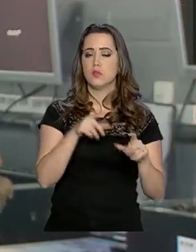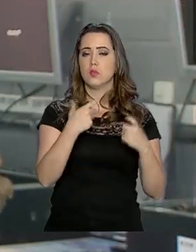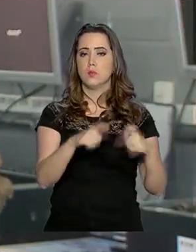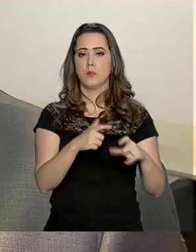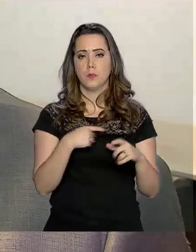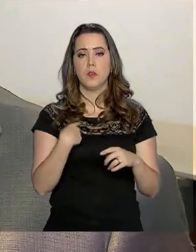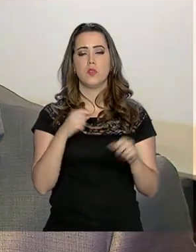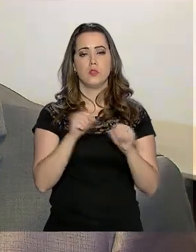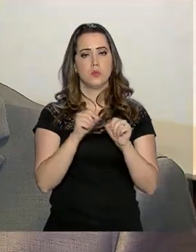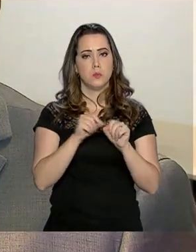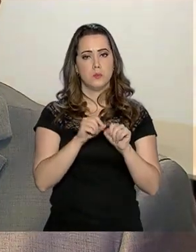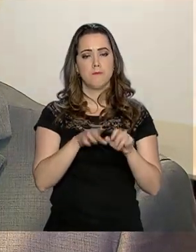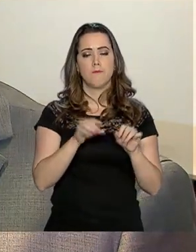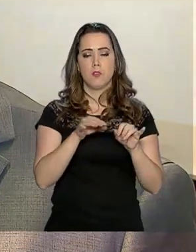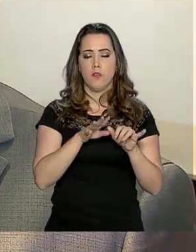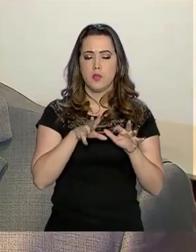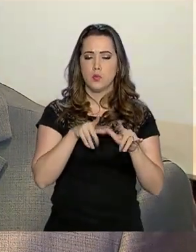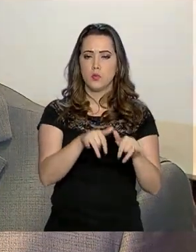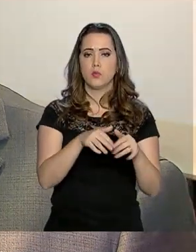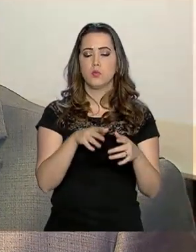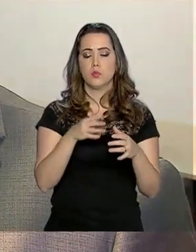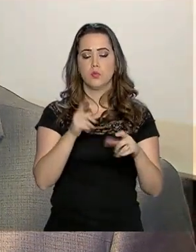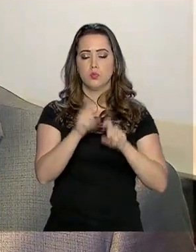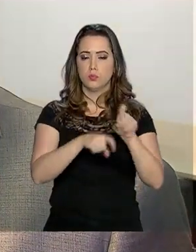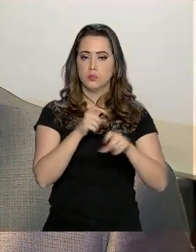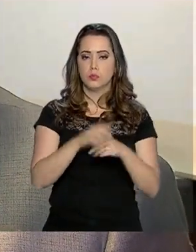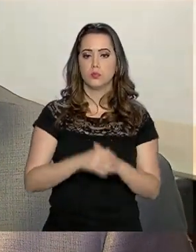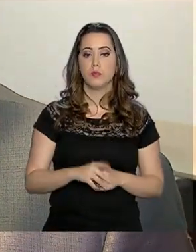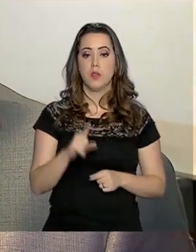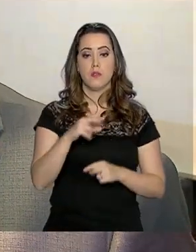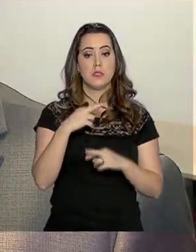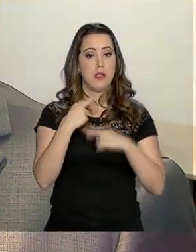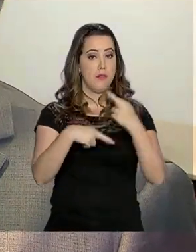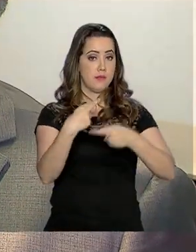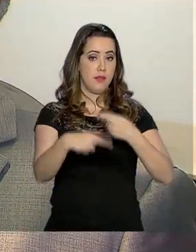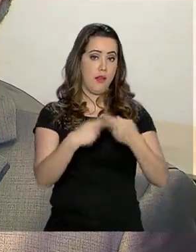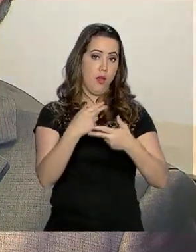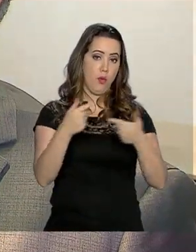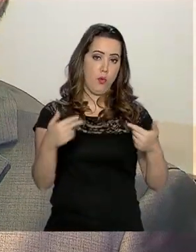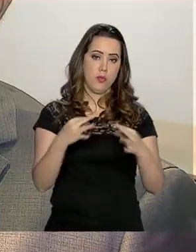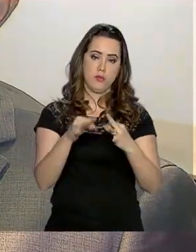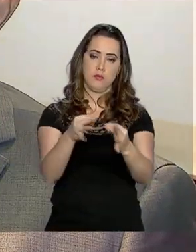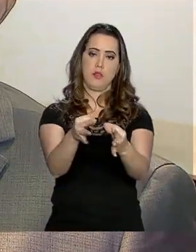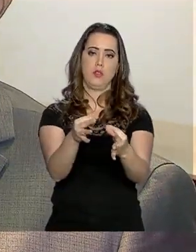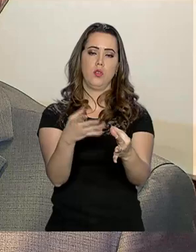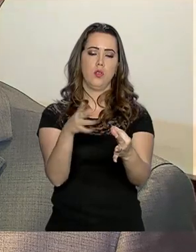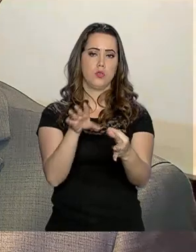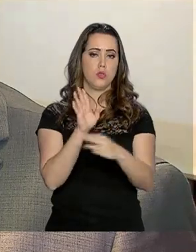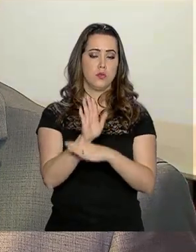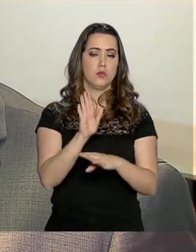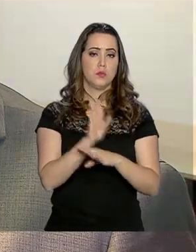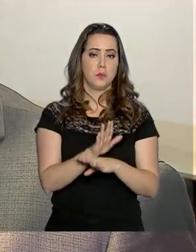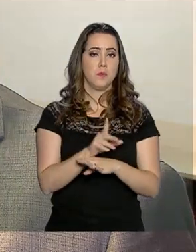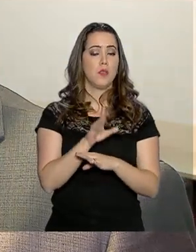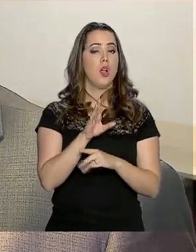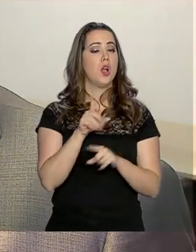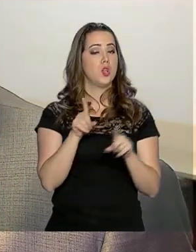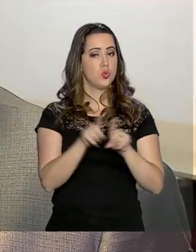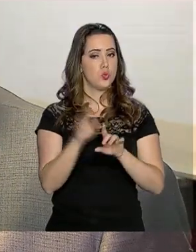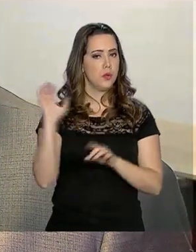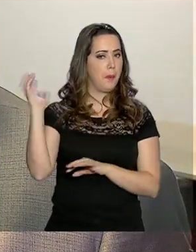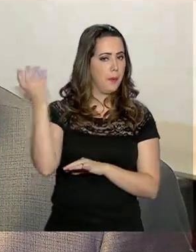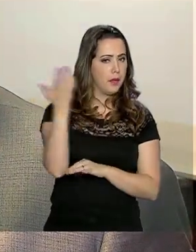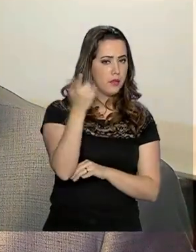instituição você poder reciclar material eletrônico é não só ajuda no sentido de meio